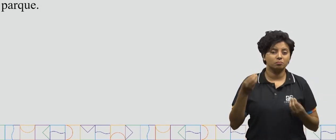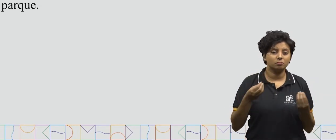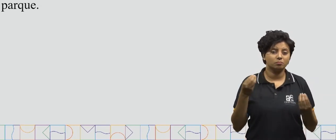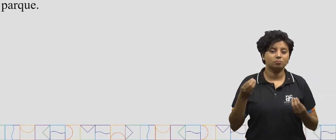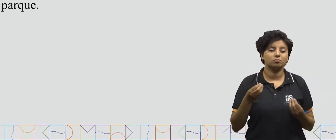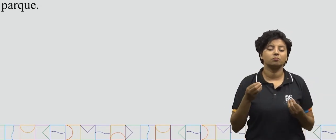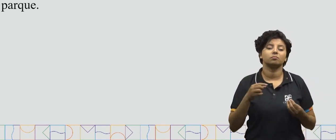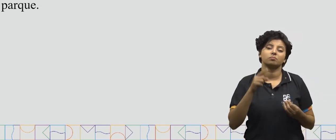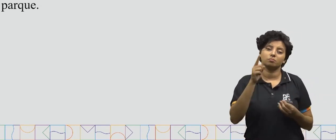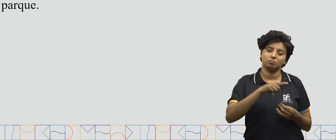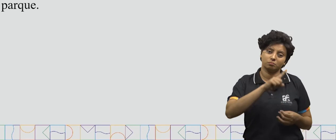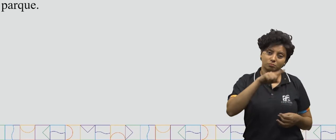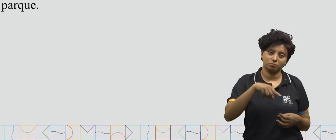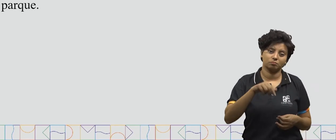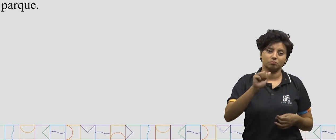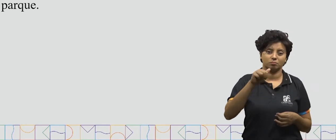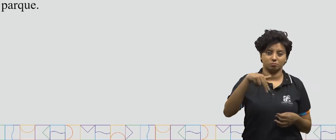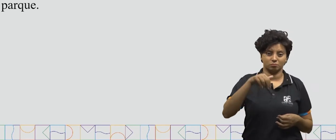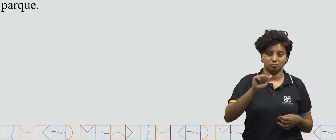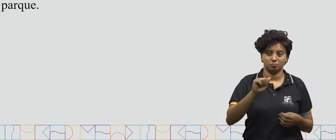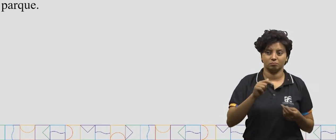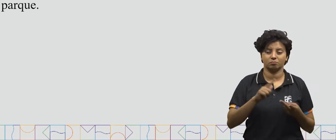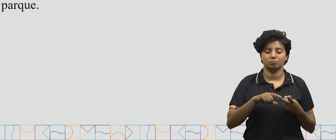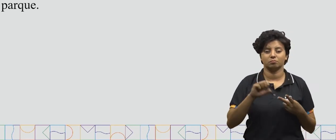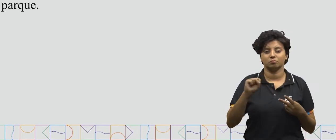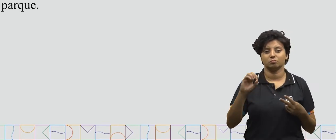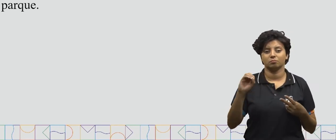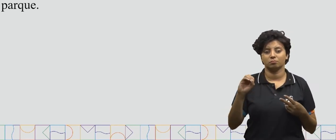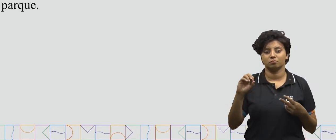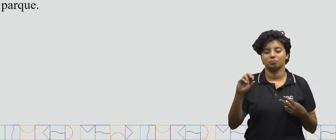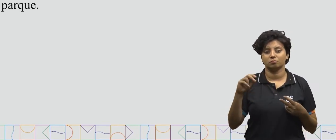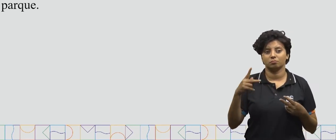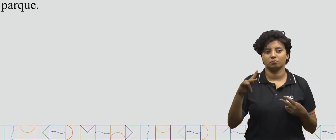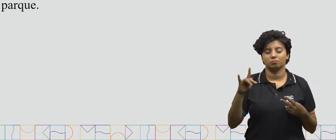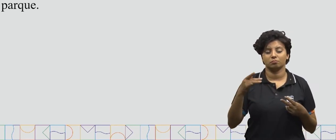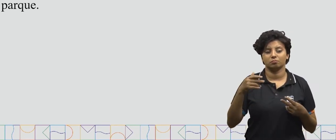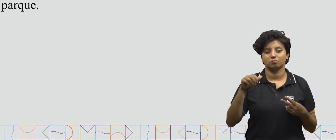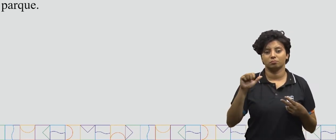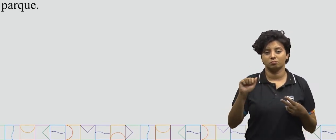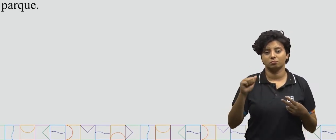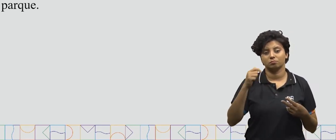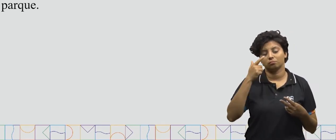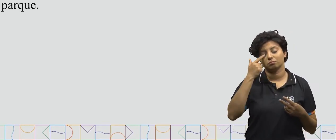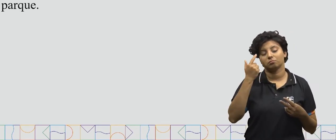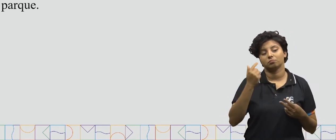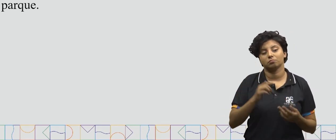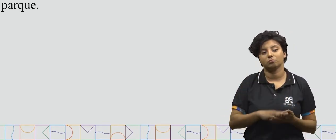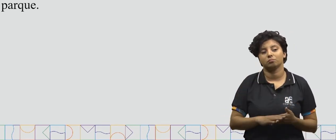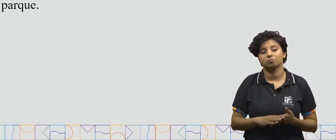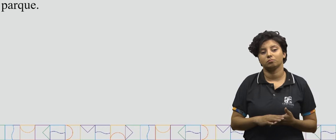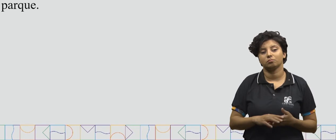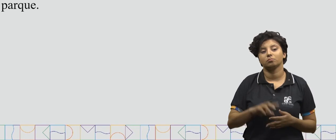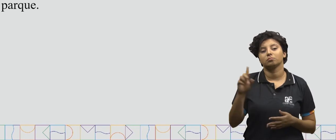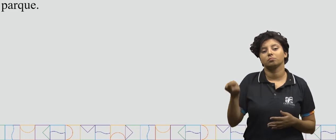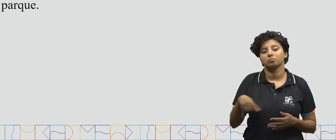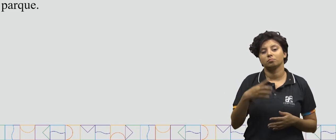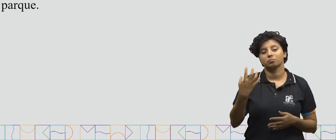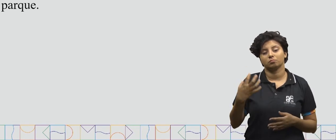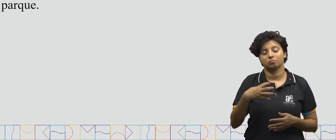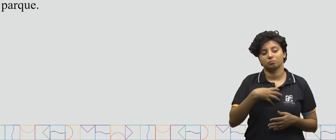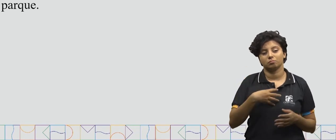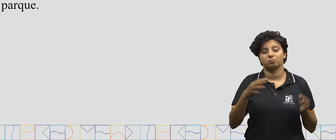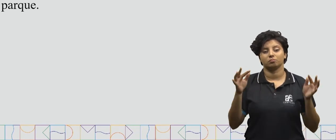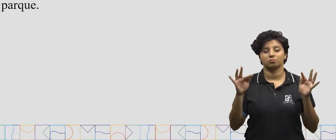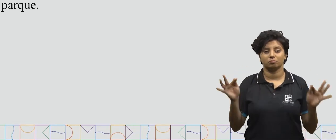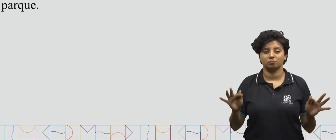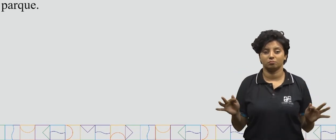então, um X em Ana, um X em Sofia, pois são substantivos. E vamos circular a